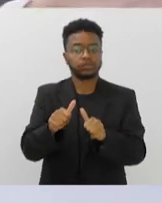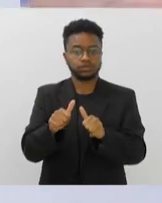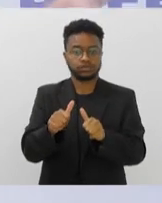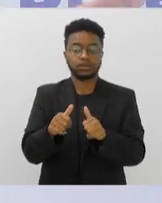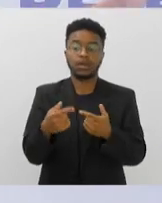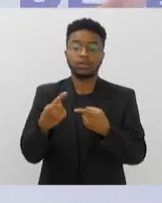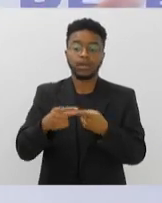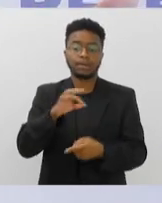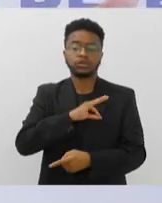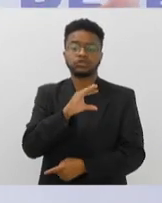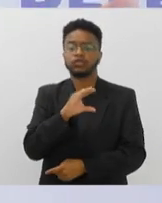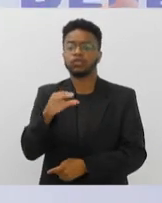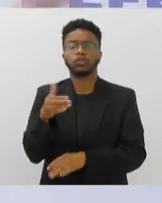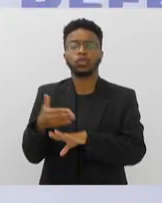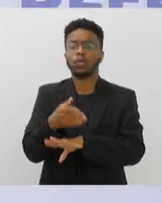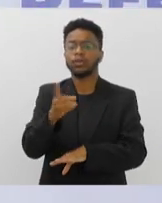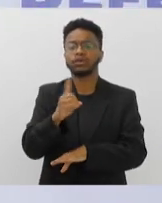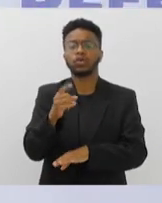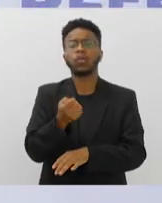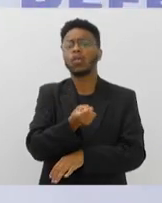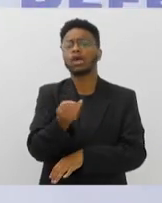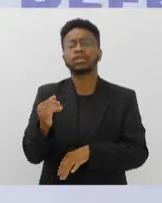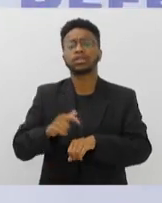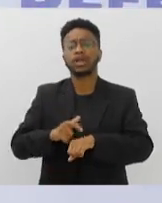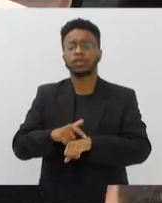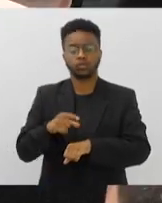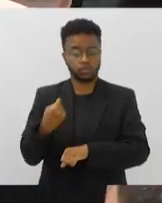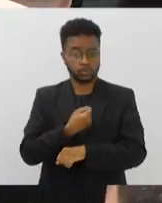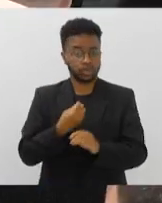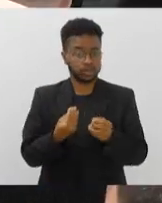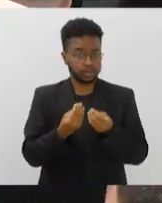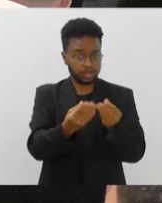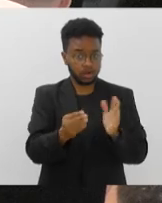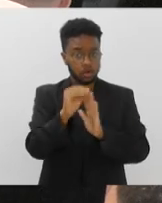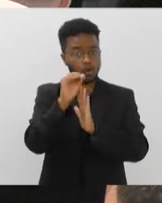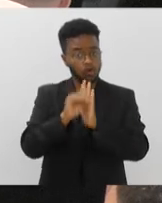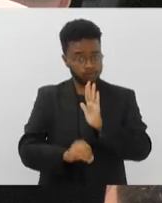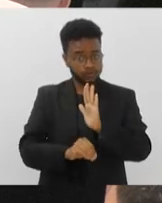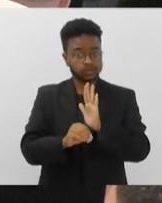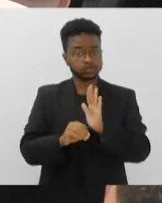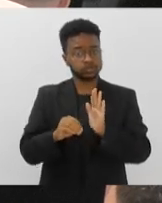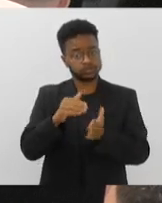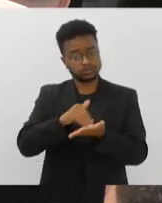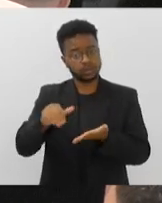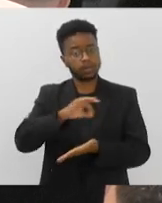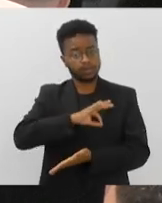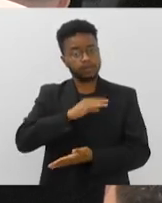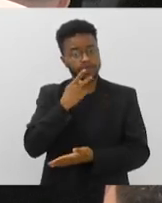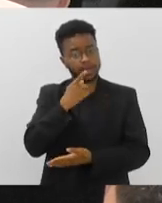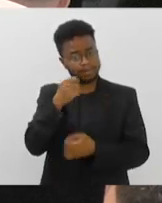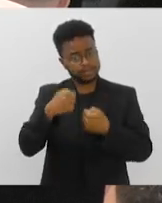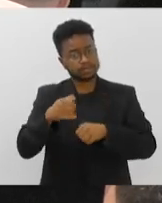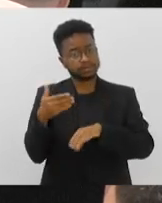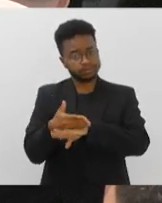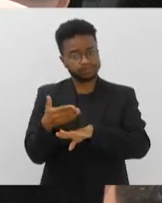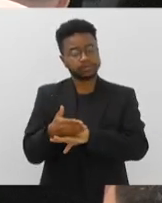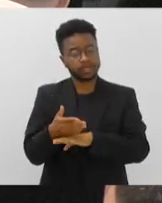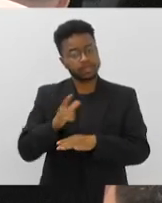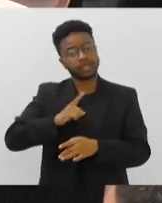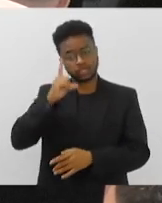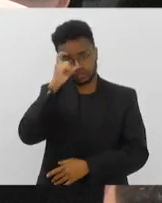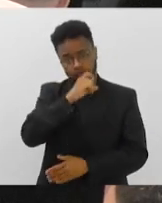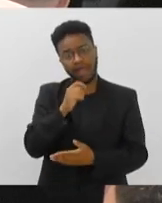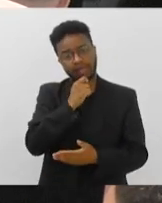participava H quanto tempo Dr alras mandamos o quê Ofício pro secretário de polícia tem que participar tem que participar temos dificuldades ainda como os